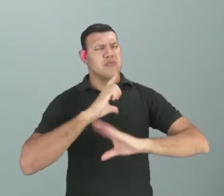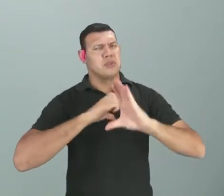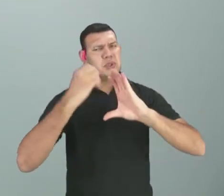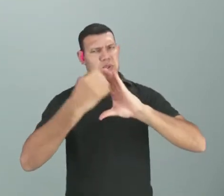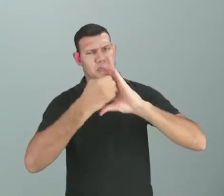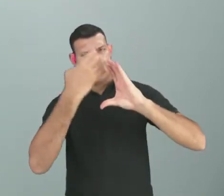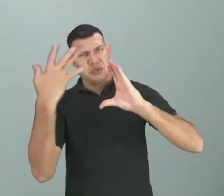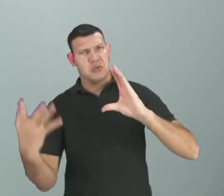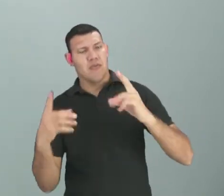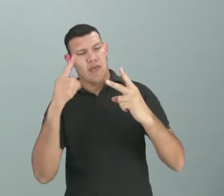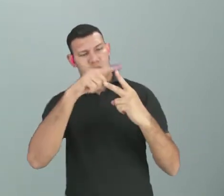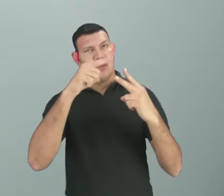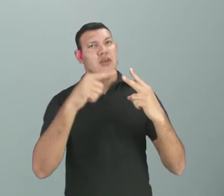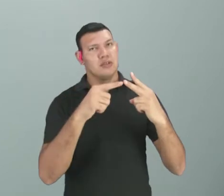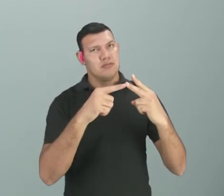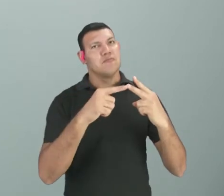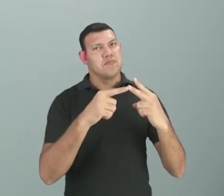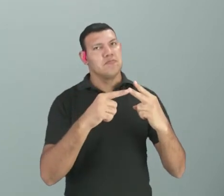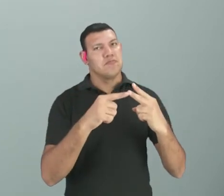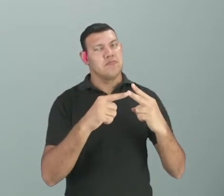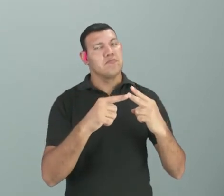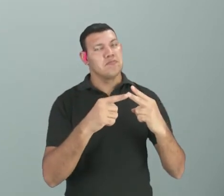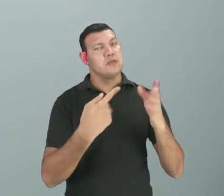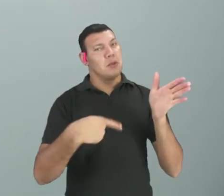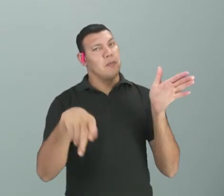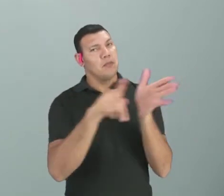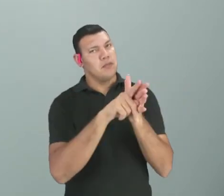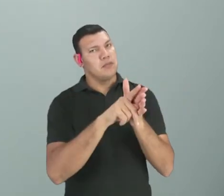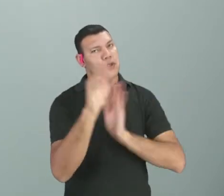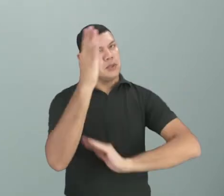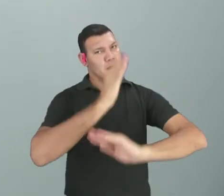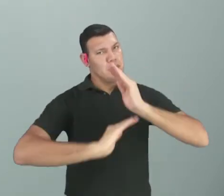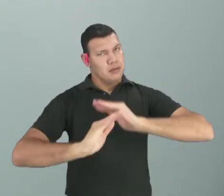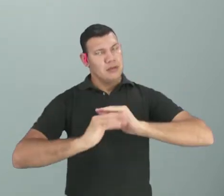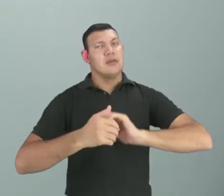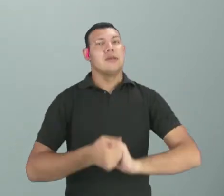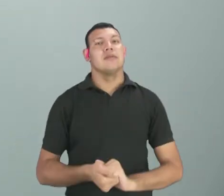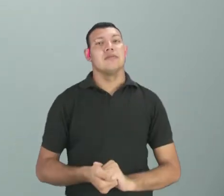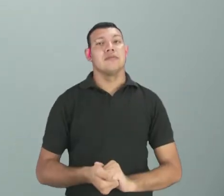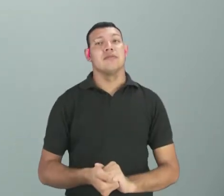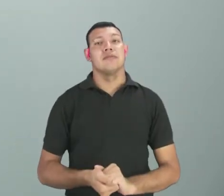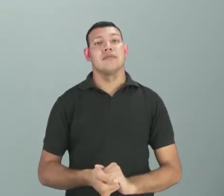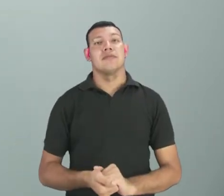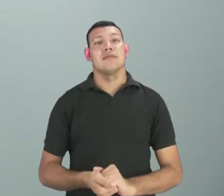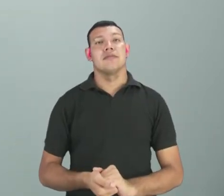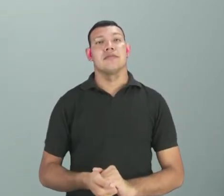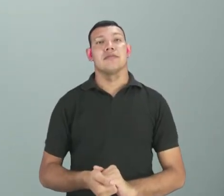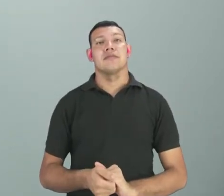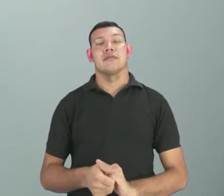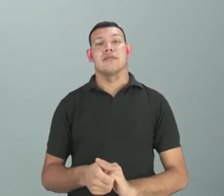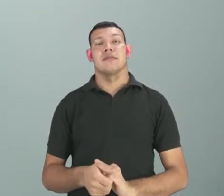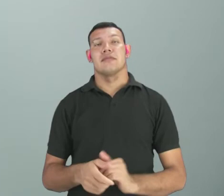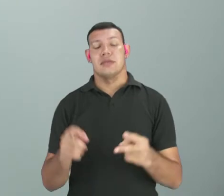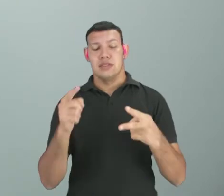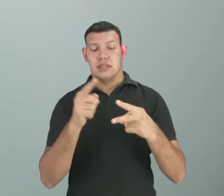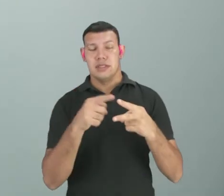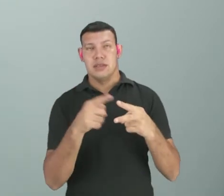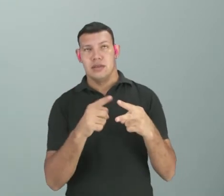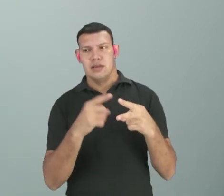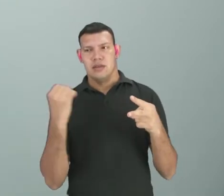de atletas que podem fazer parte do jiu-jitsu, que são dois extremos, né? Normalmente pessoas